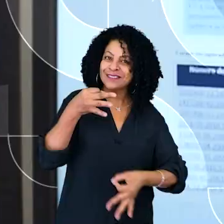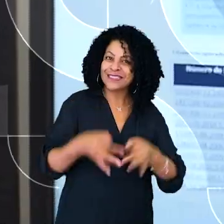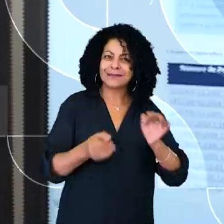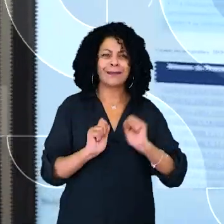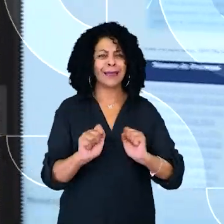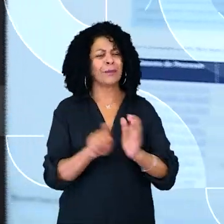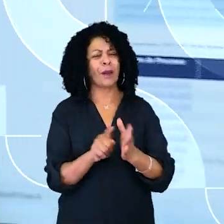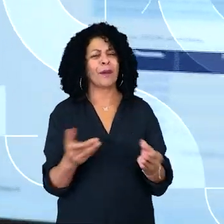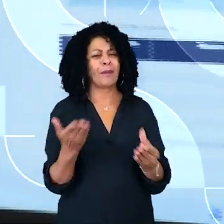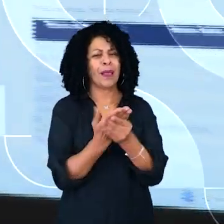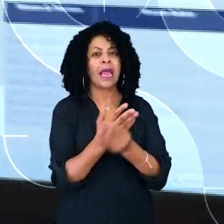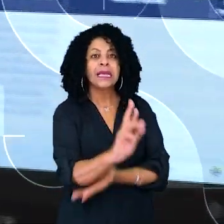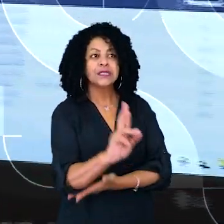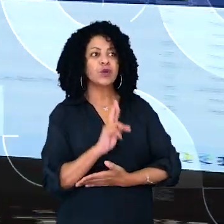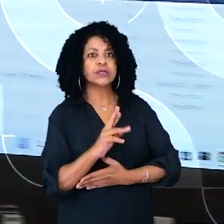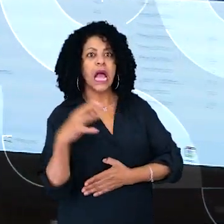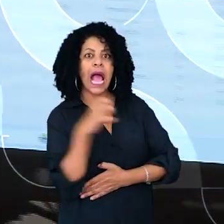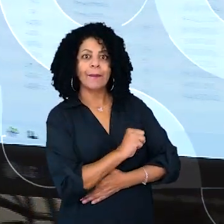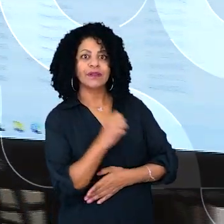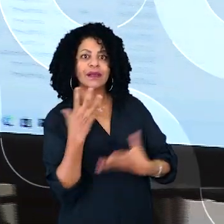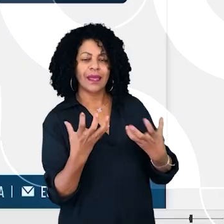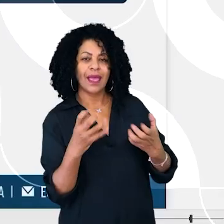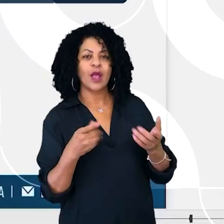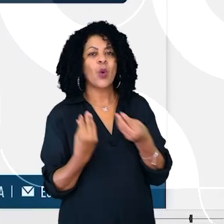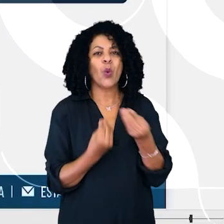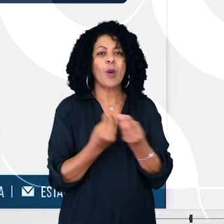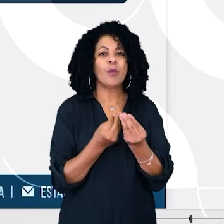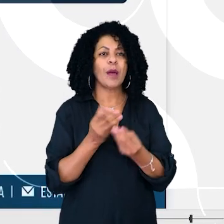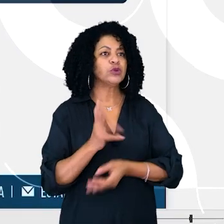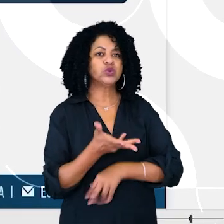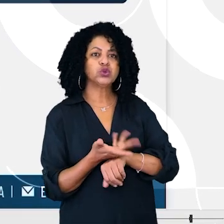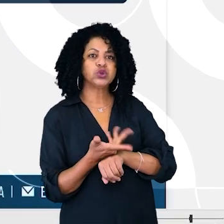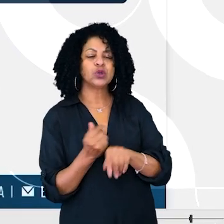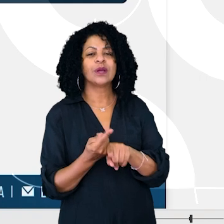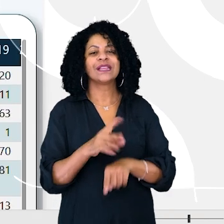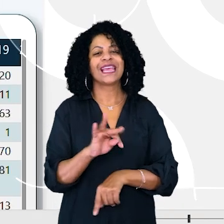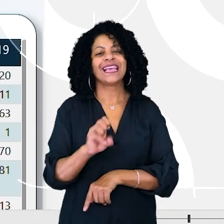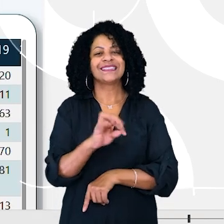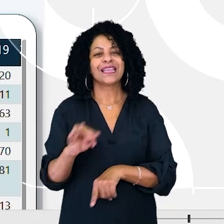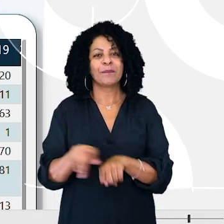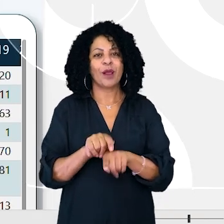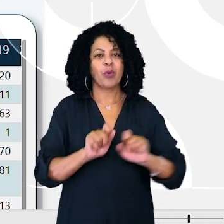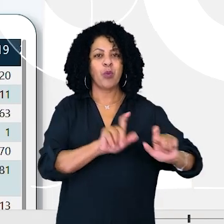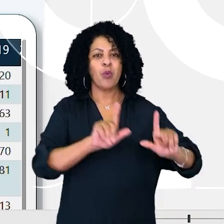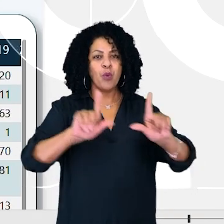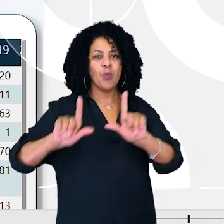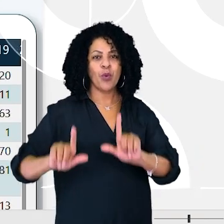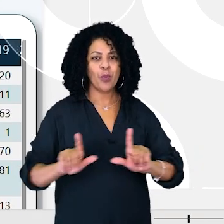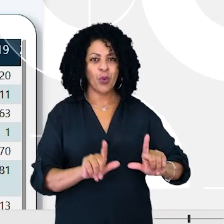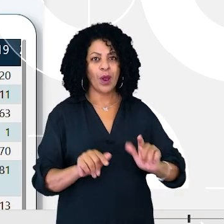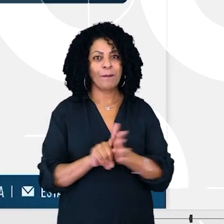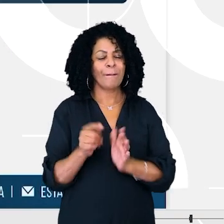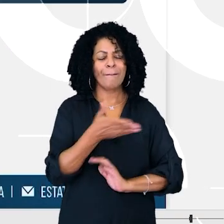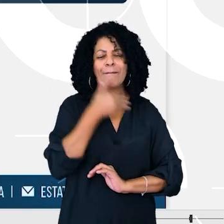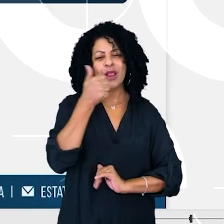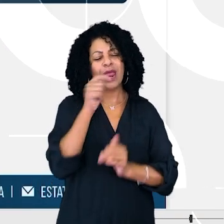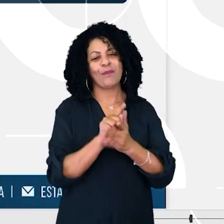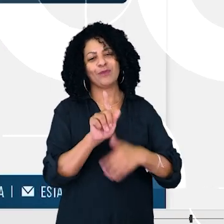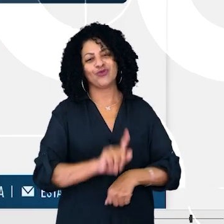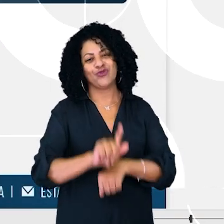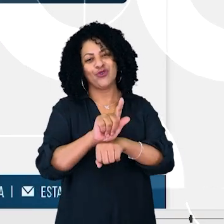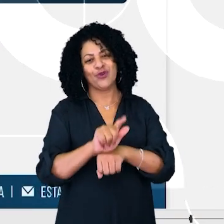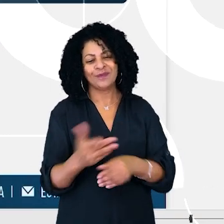quem aguarda julgamento quer respostas rápidas. Para dar mais agilidade, o TST lançou 4 painéis para melhorar a